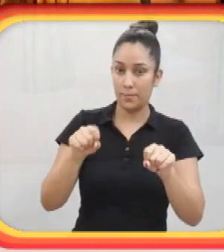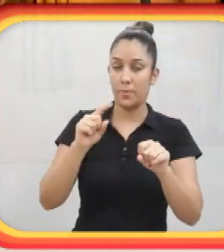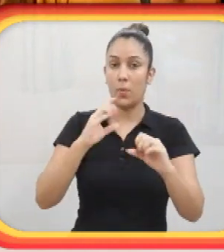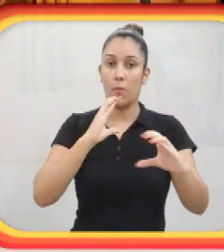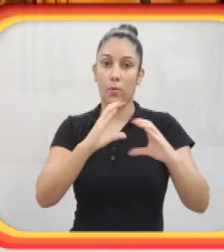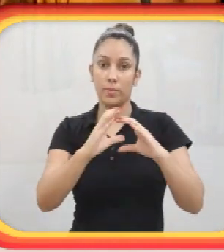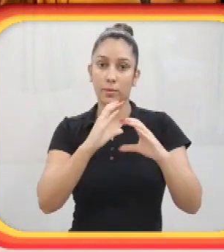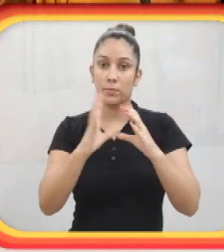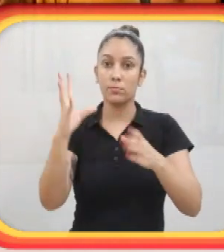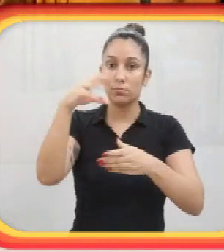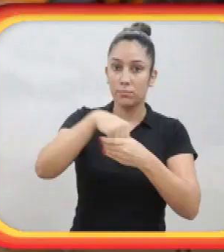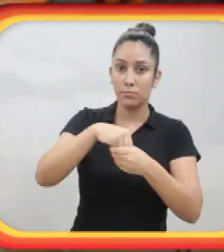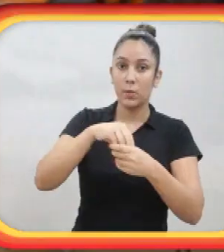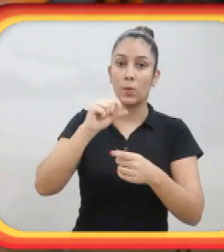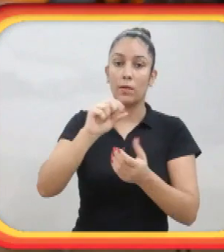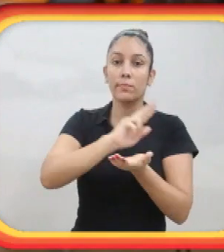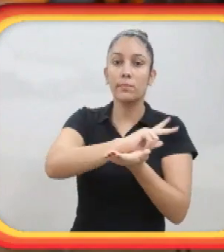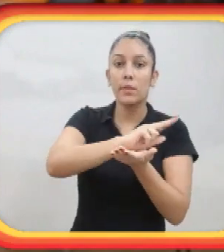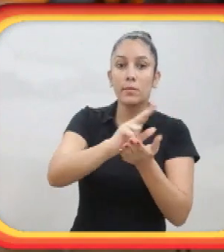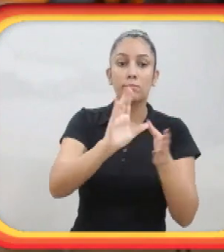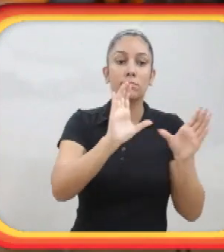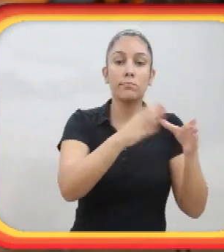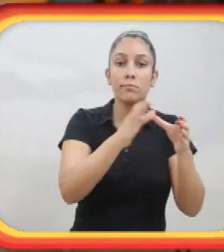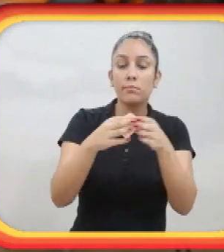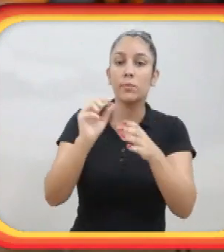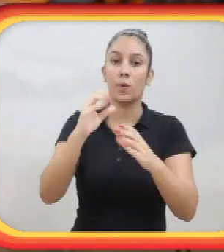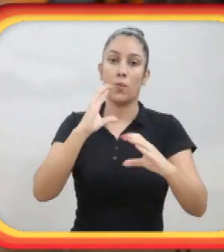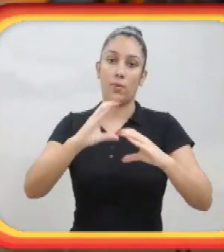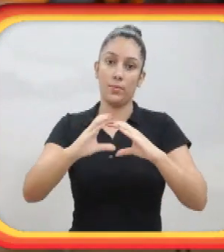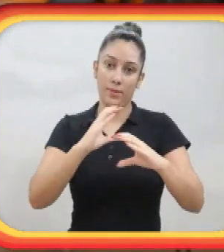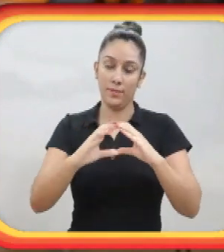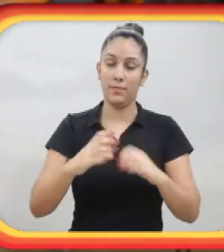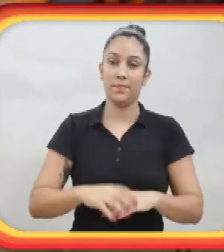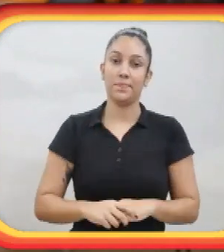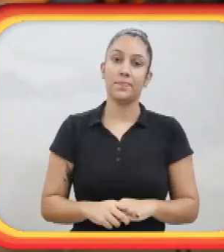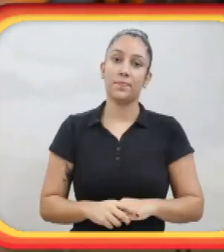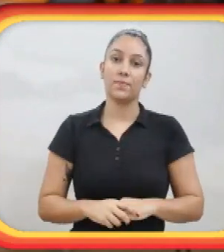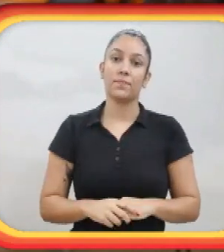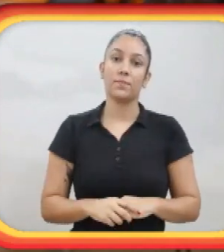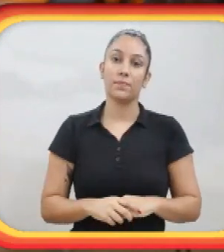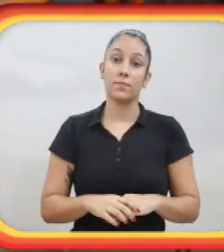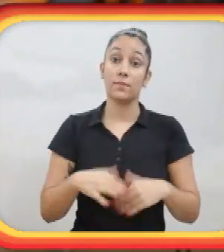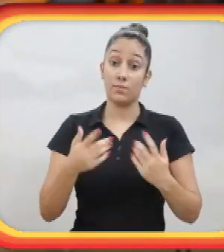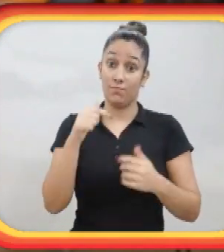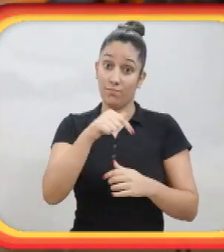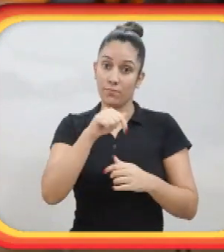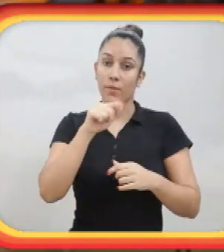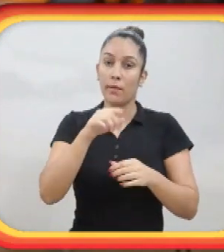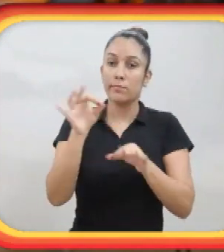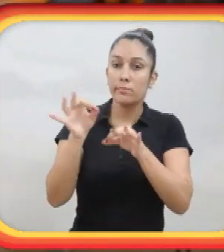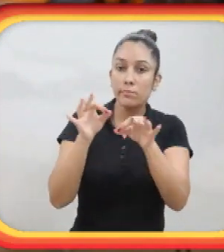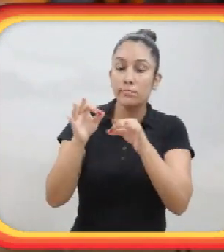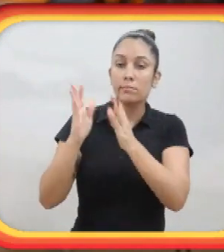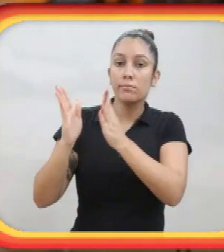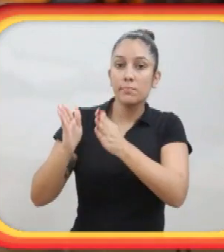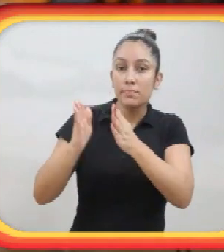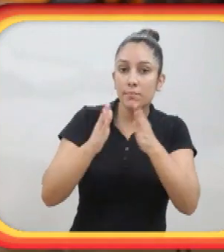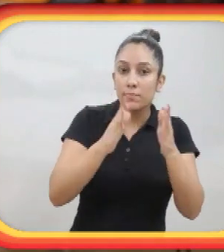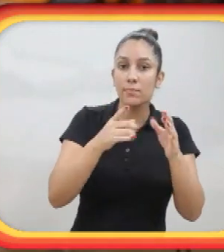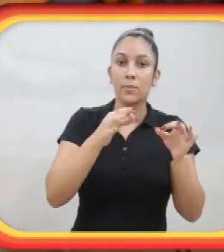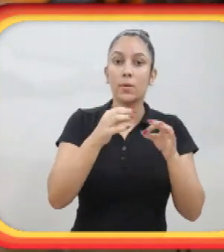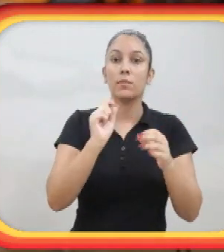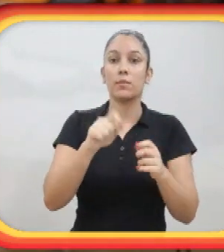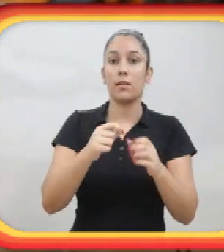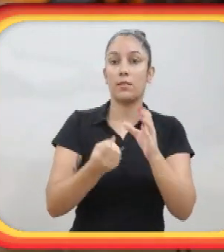de organização dinâmica. O que seria isso? É um sistema de comunicação robusto que abrange